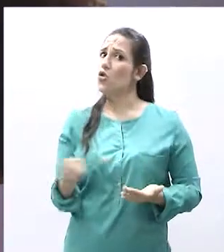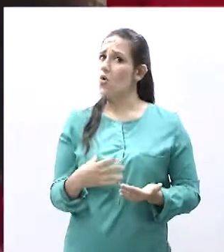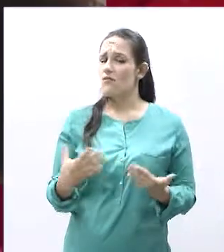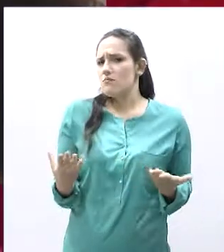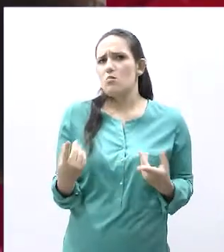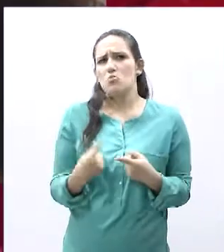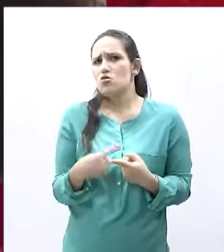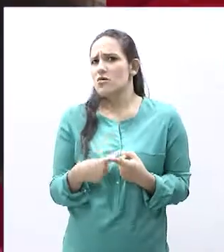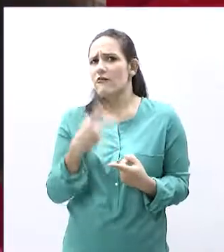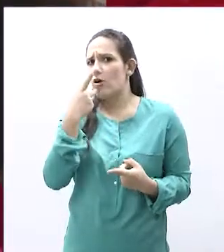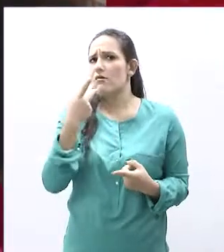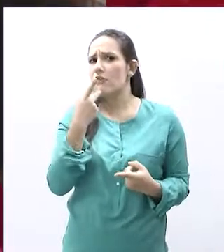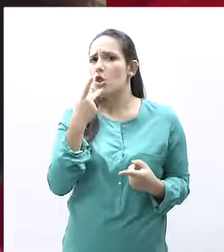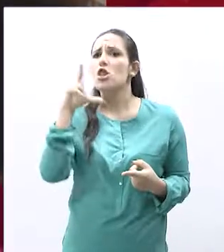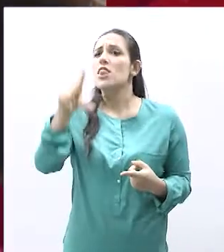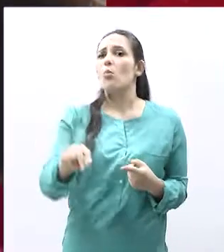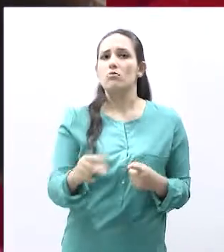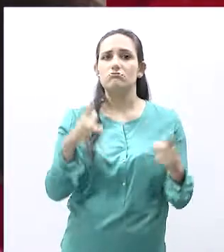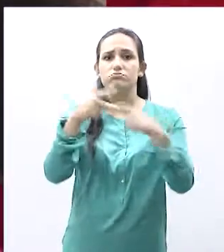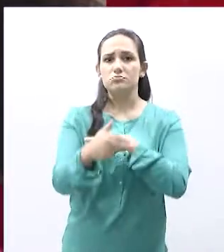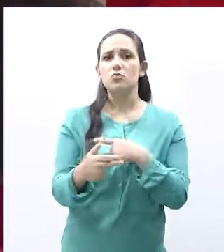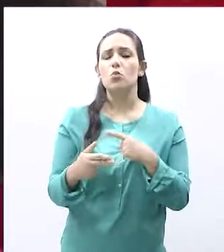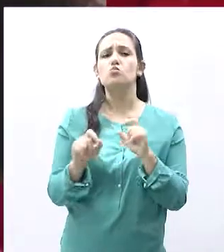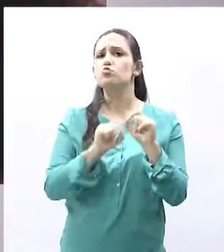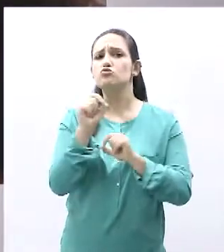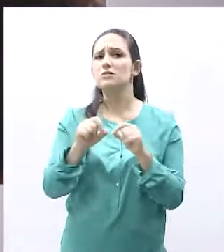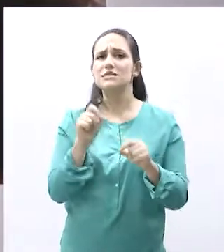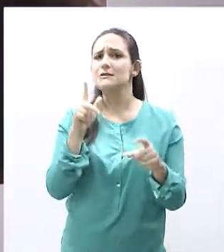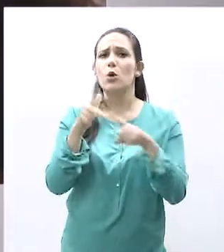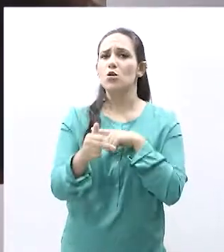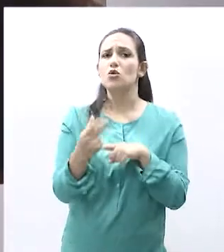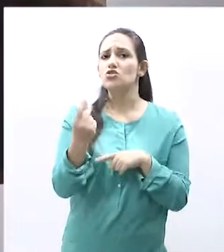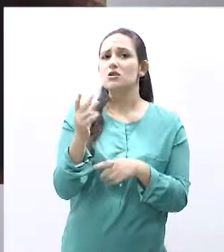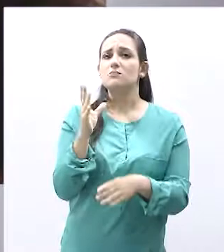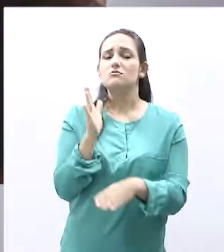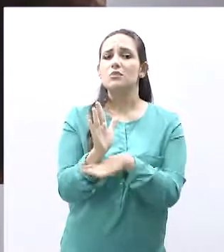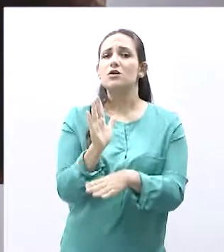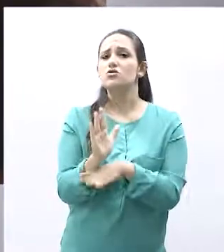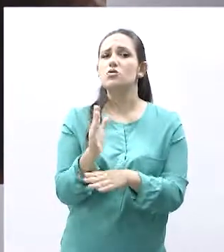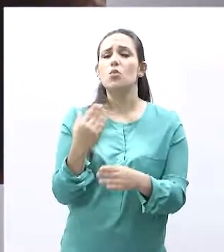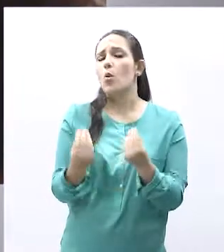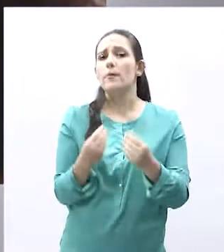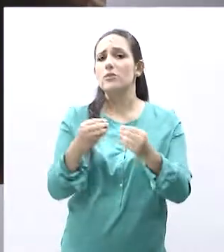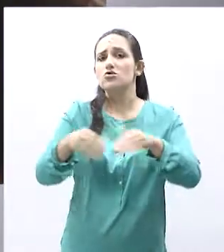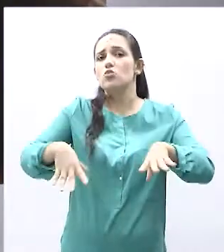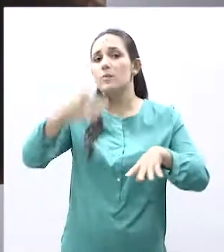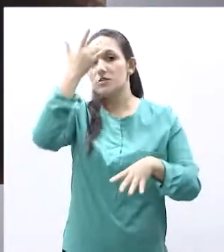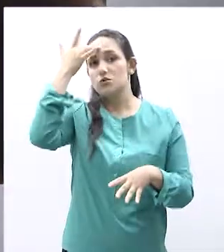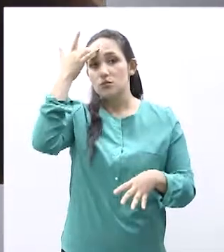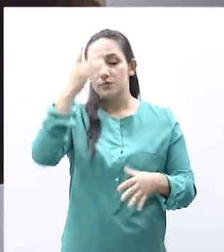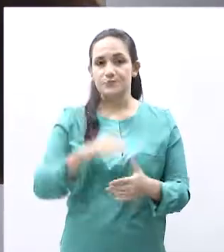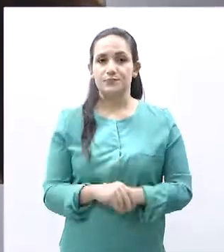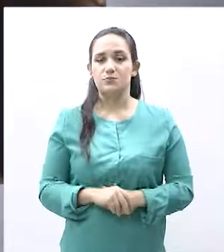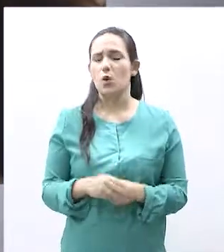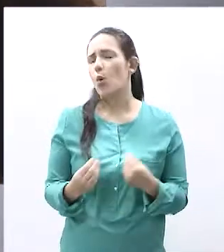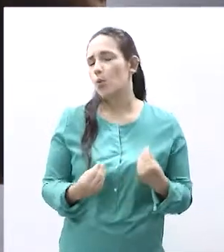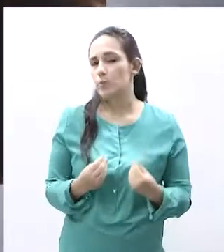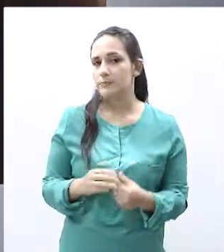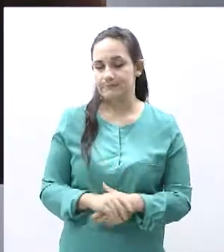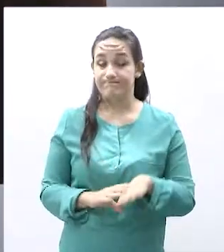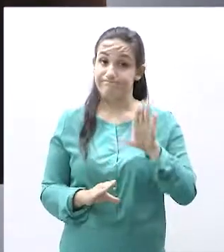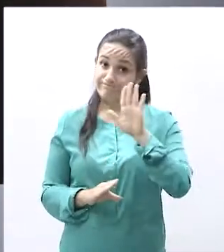atual, por que isso aconteceu, que benefícios são esses, quem são as pessoas mais prejudicadas?